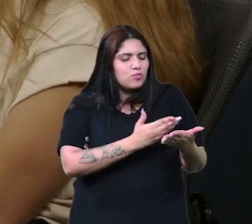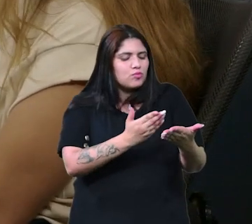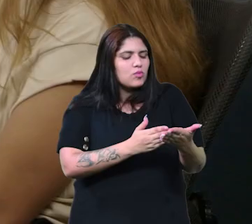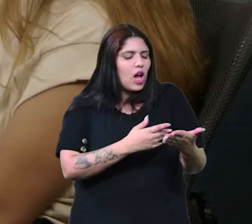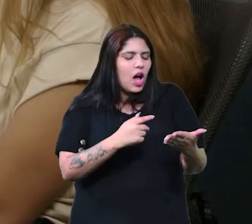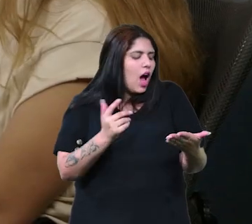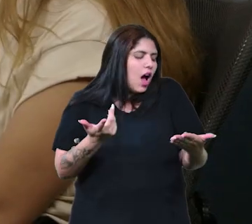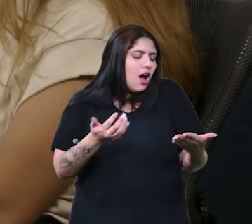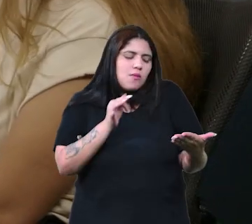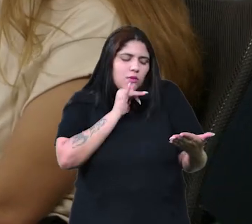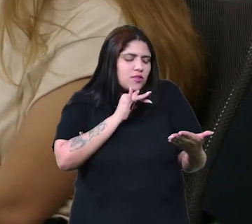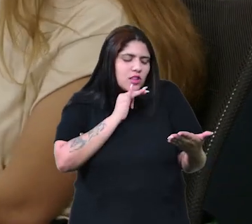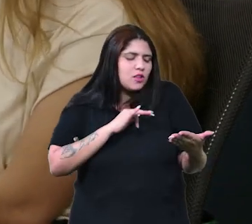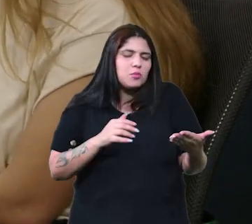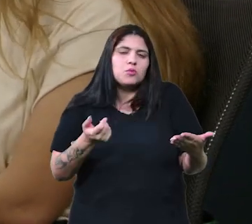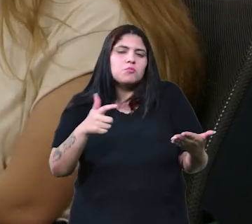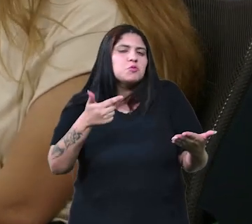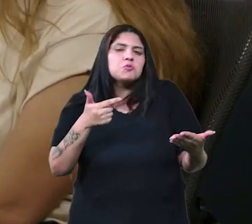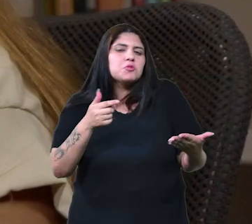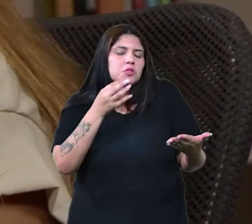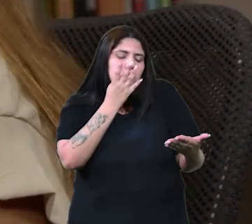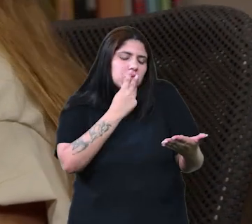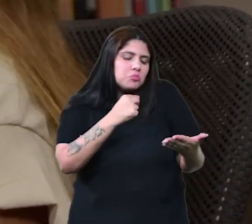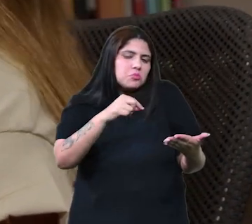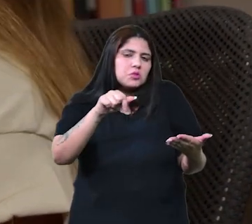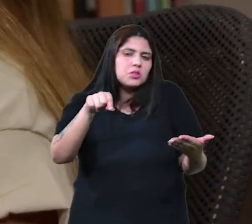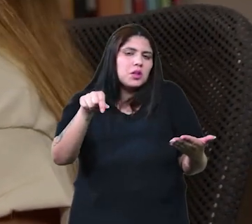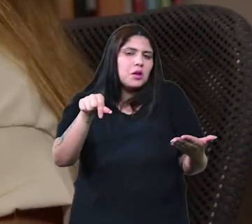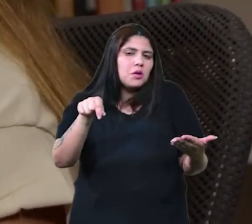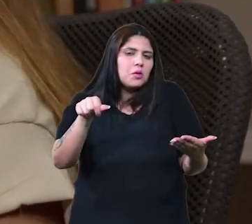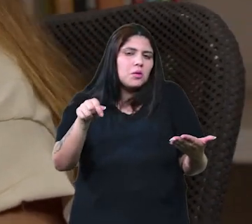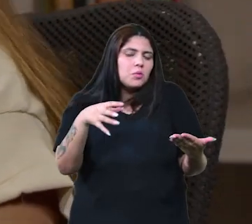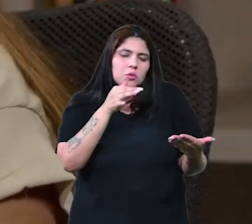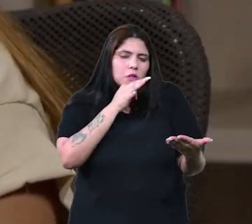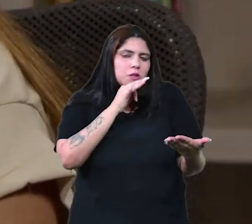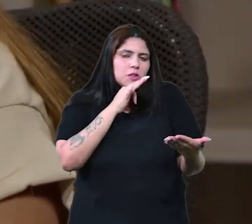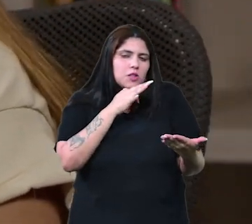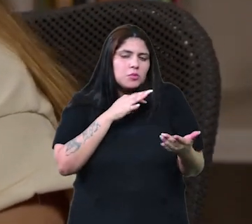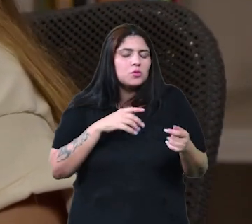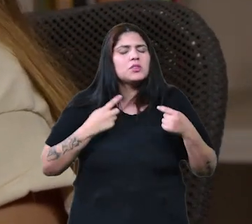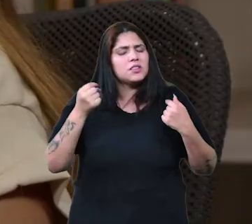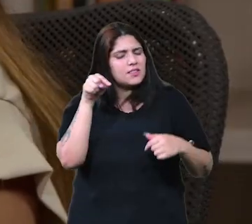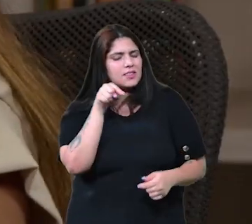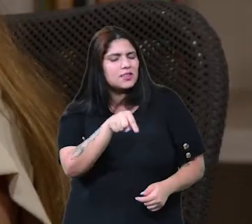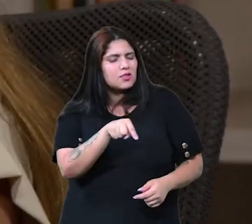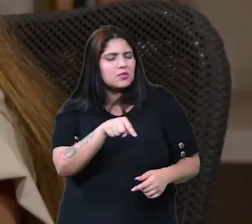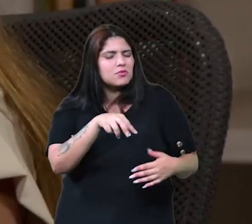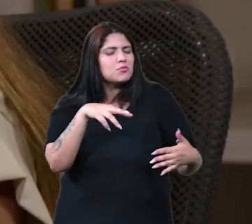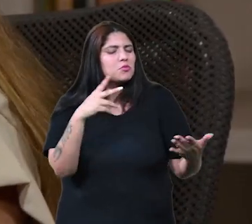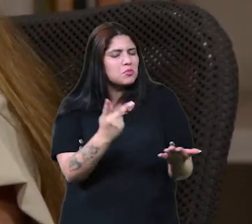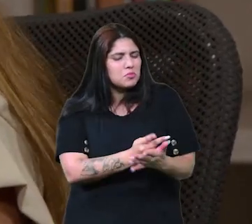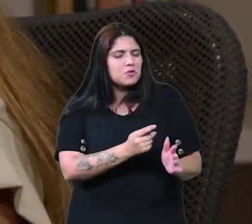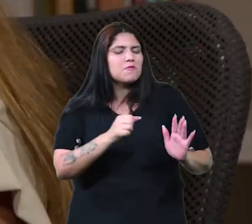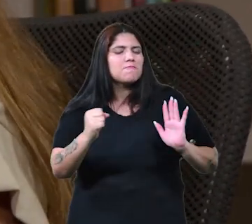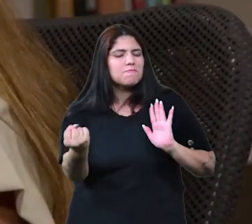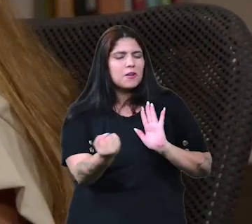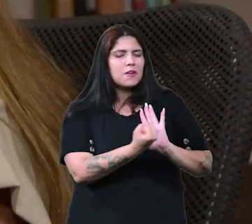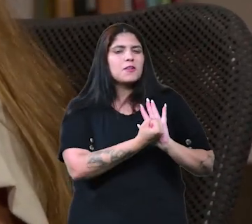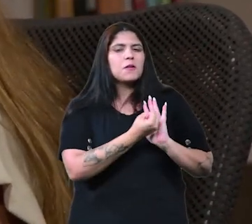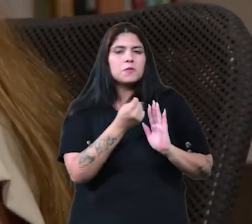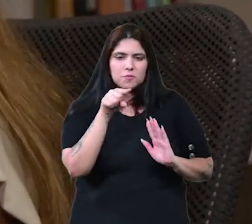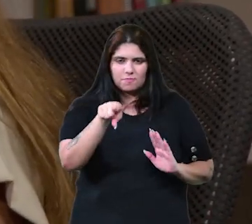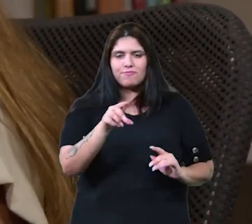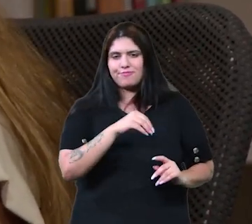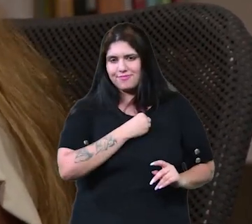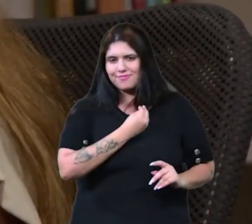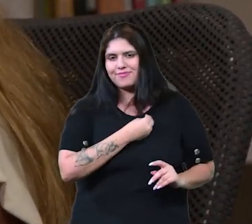que seria de sua preferência, isso vai ficar marcado para você. Você provavelmente vai voltar naquele estabelecimento apenas por esse detalhe, por essa